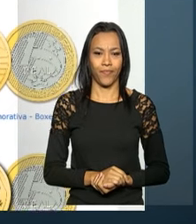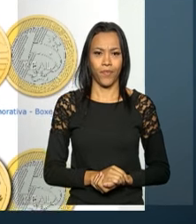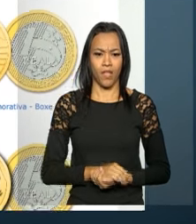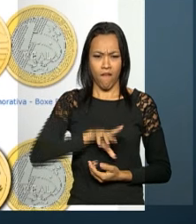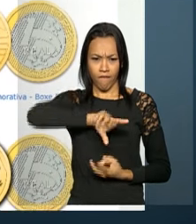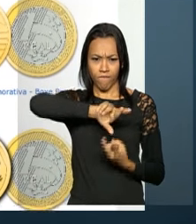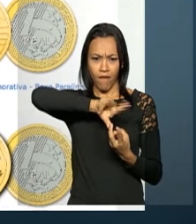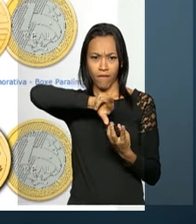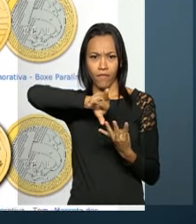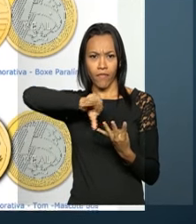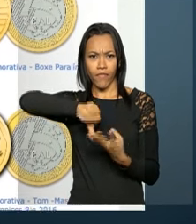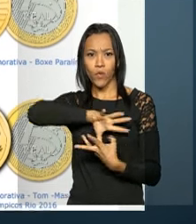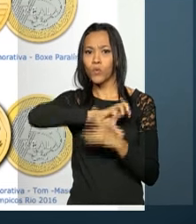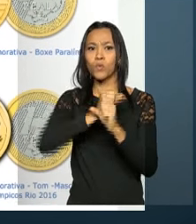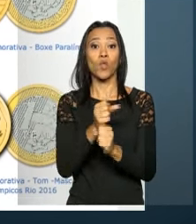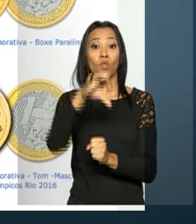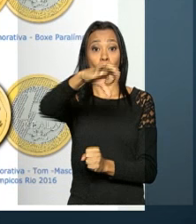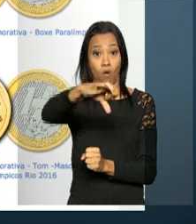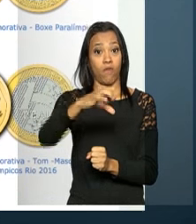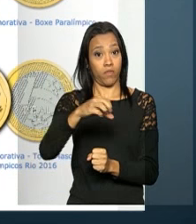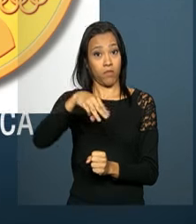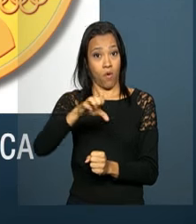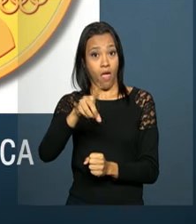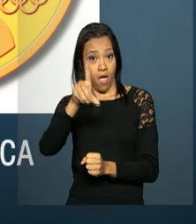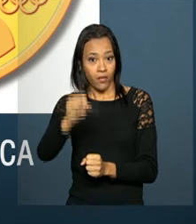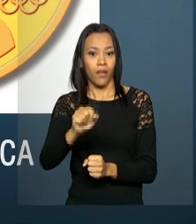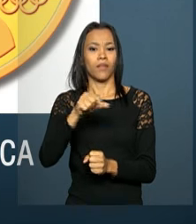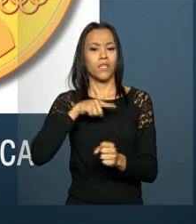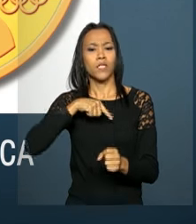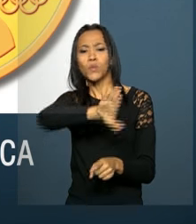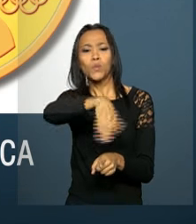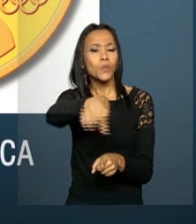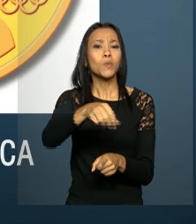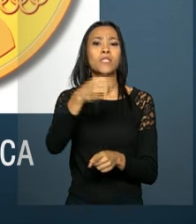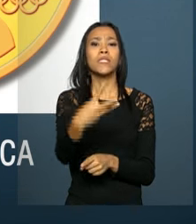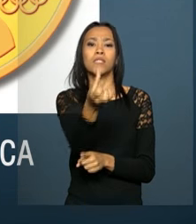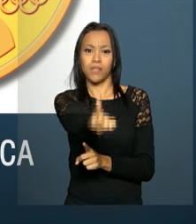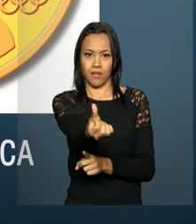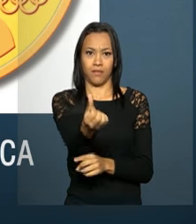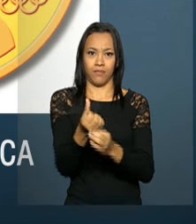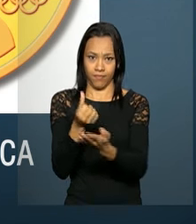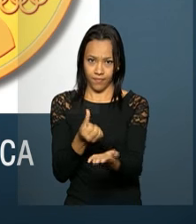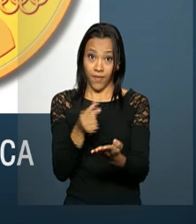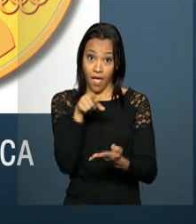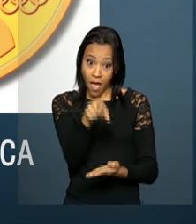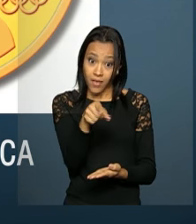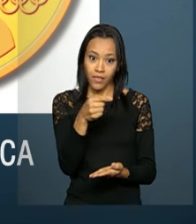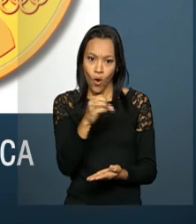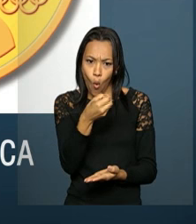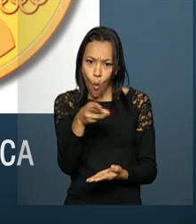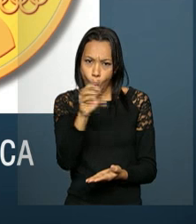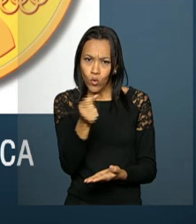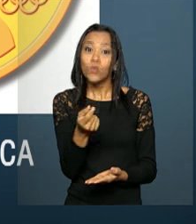O conjunto de nove moedas encerra o programa dos jogos, que contém ao todo 36 moedas. A moeda de ouro